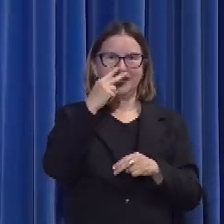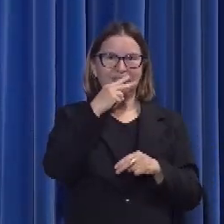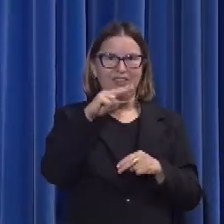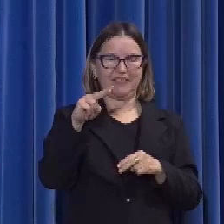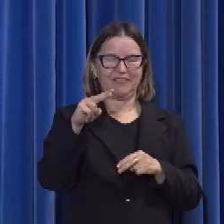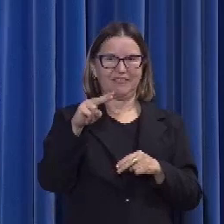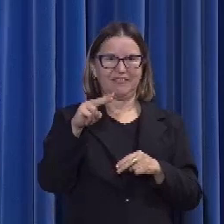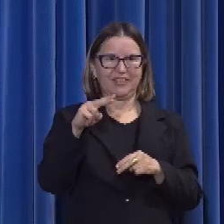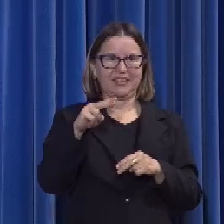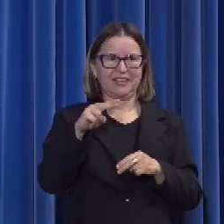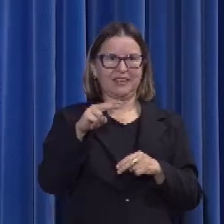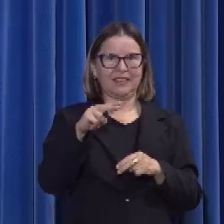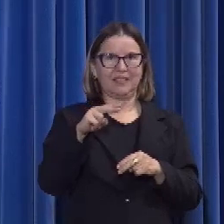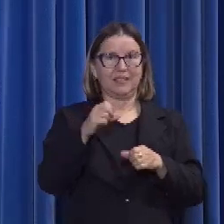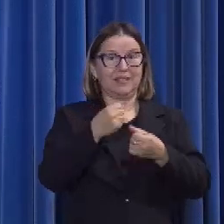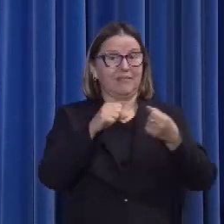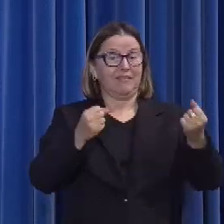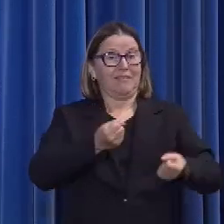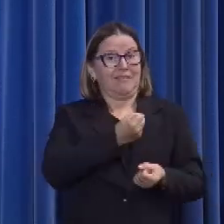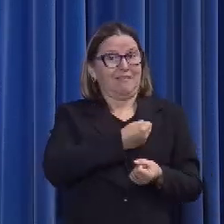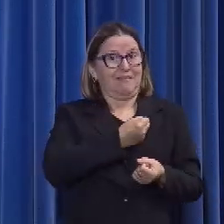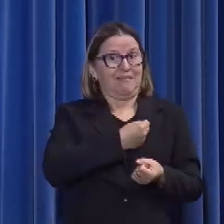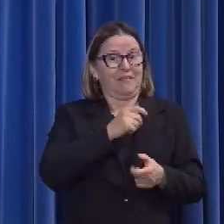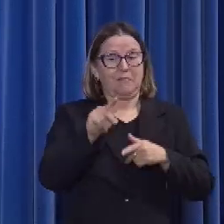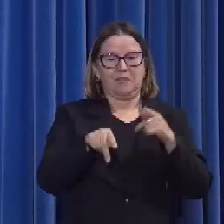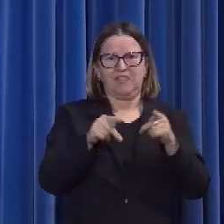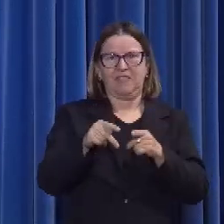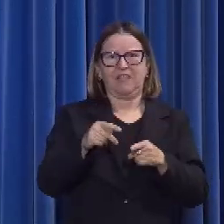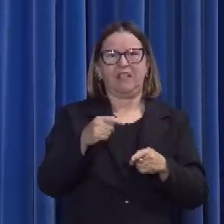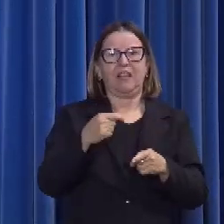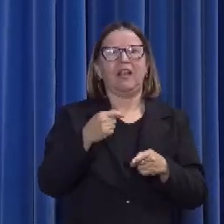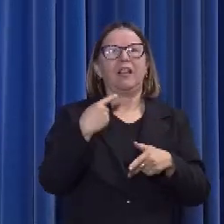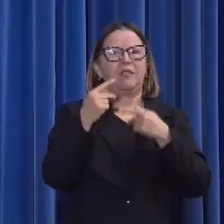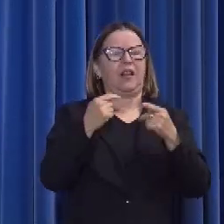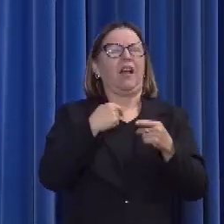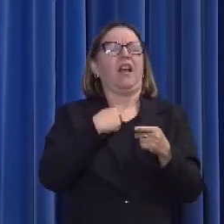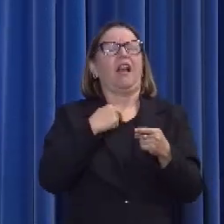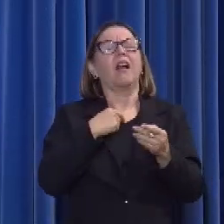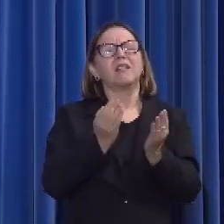pessoas que se dizem cristãs